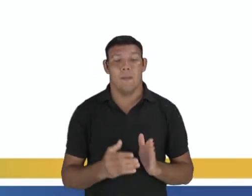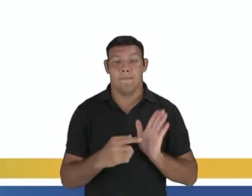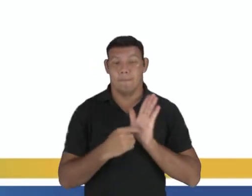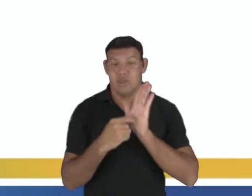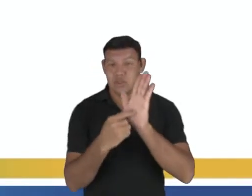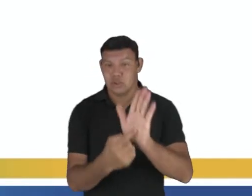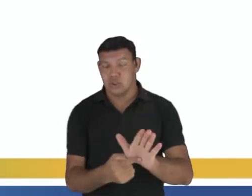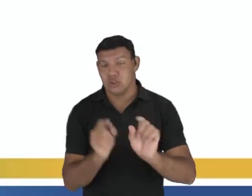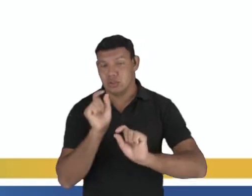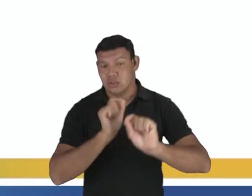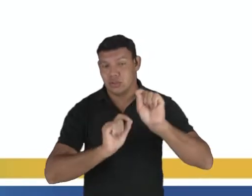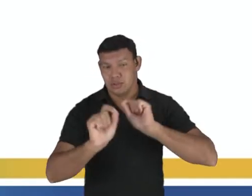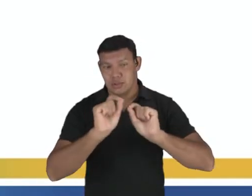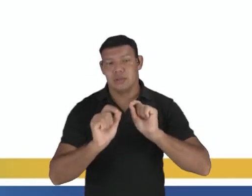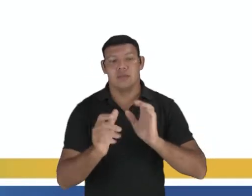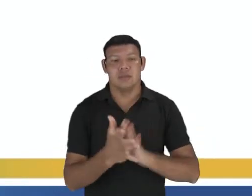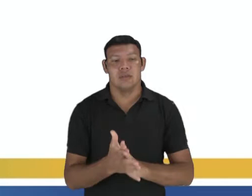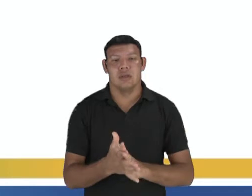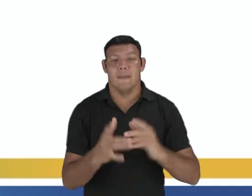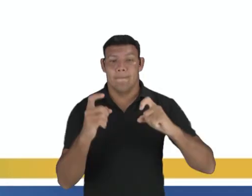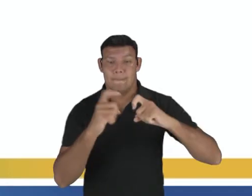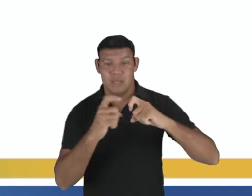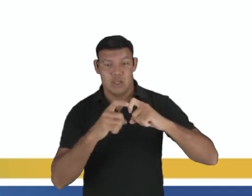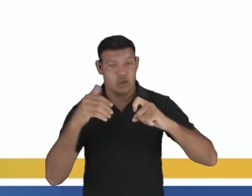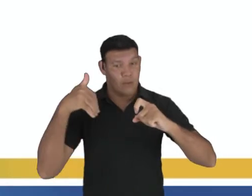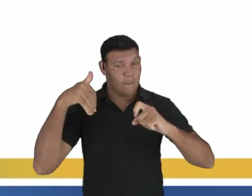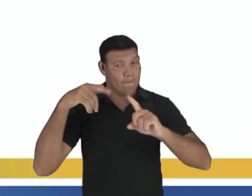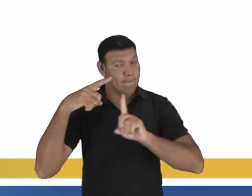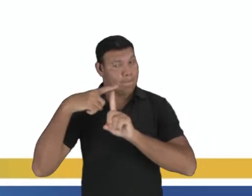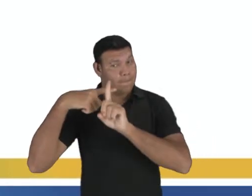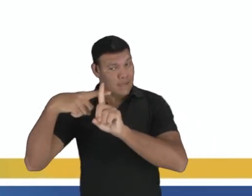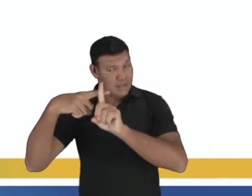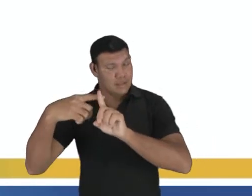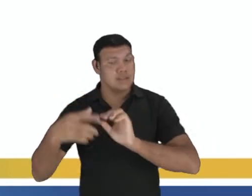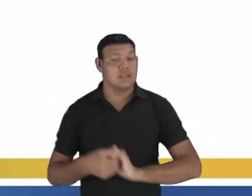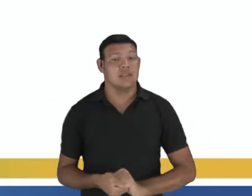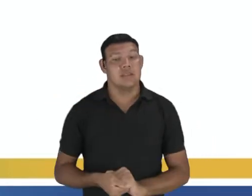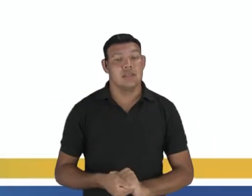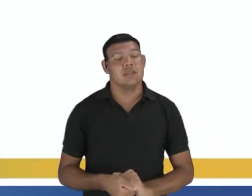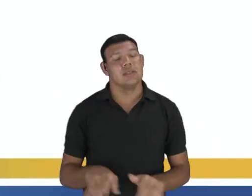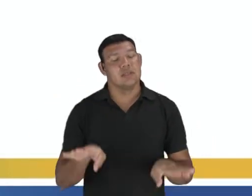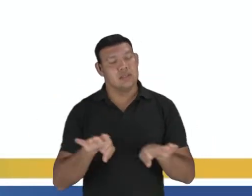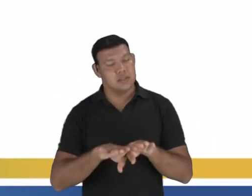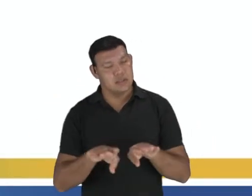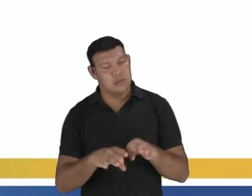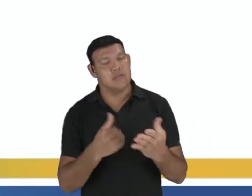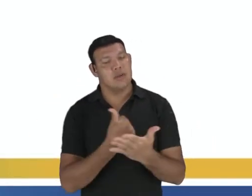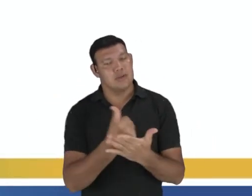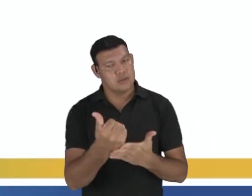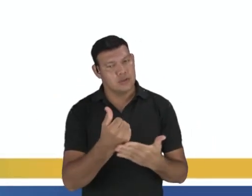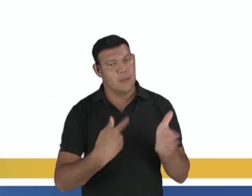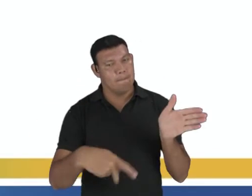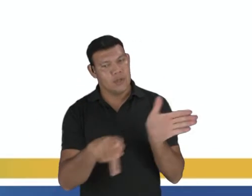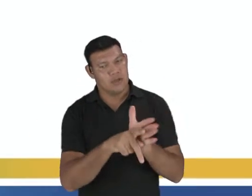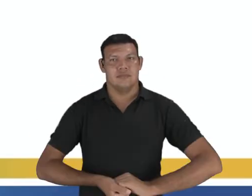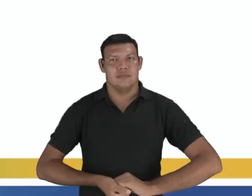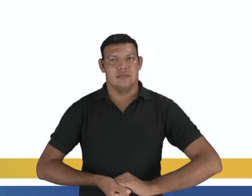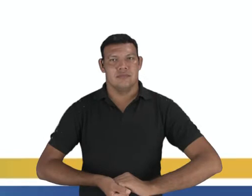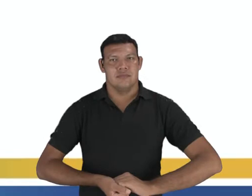exemplo, a questão dos mais médicos, que aí é uma dessas ações desses organismos, tá, pessoal?